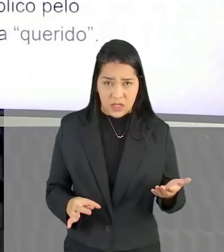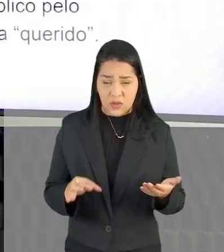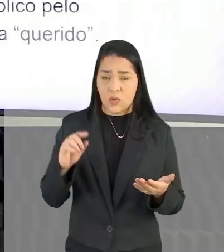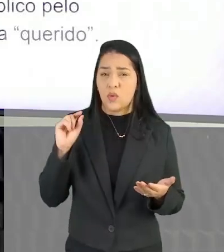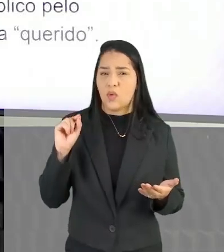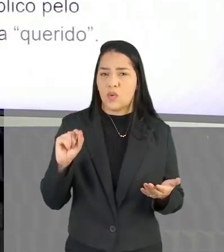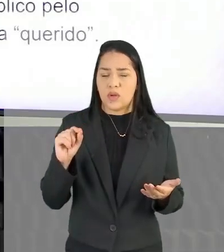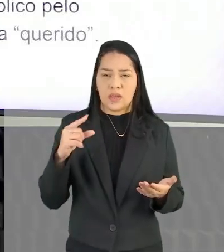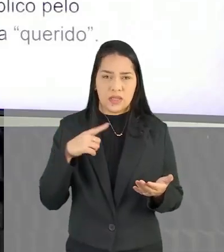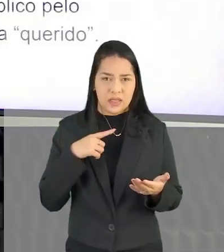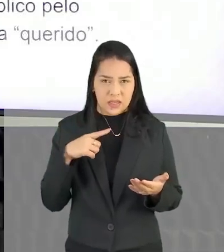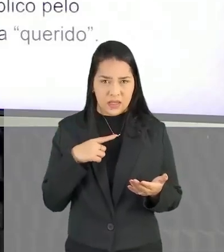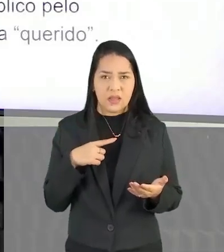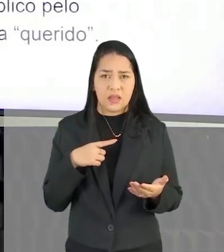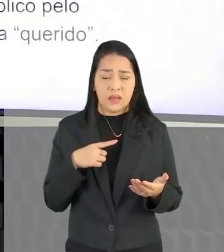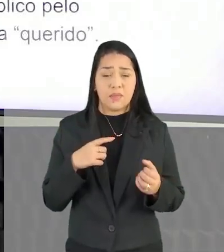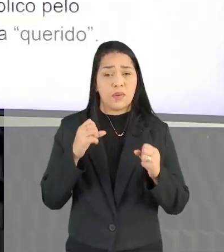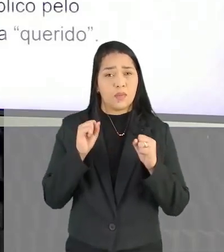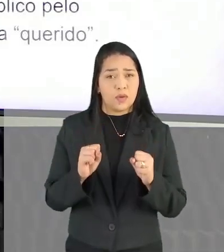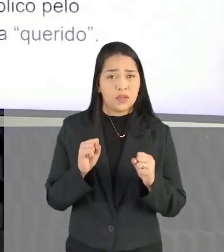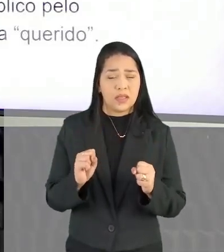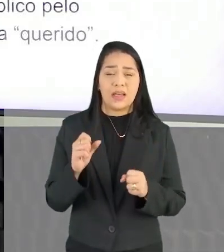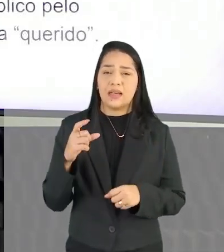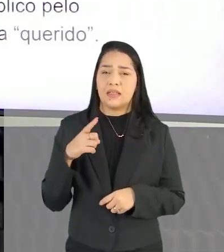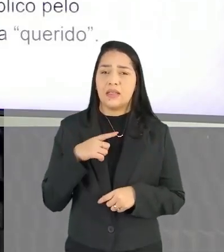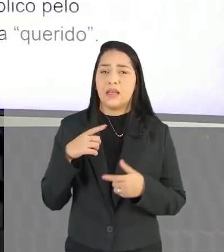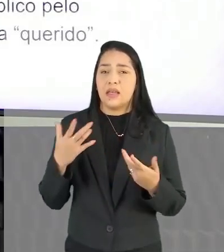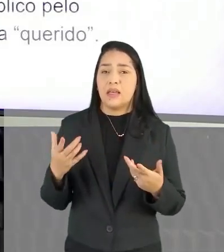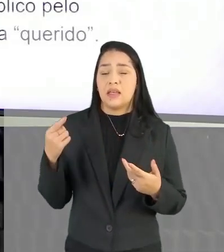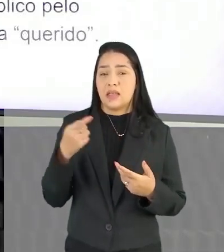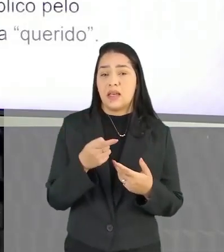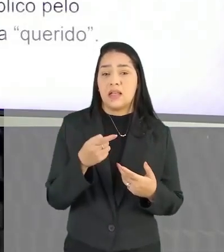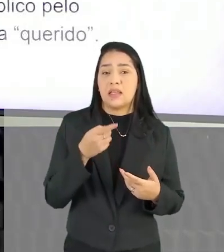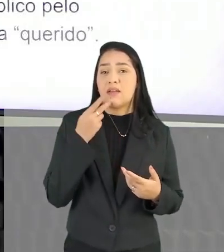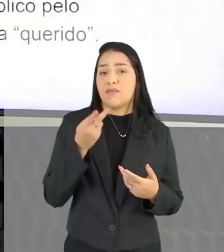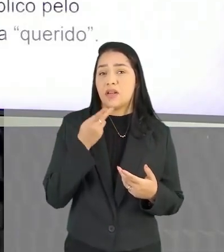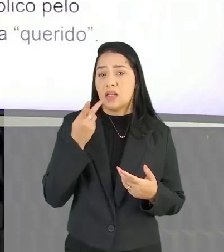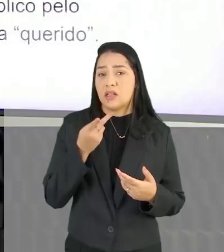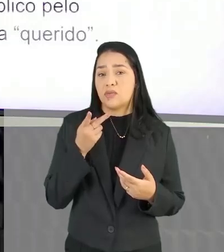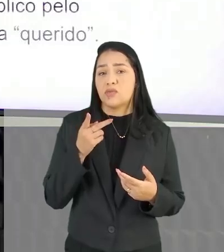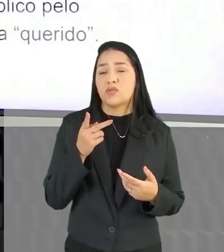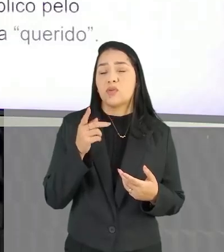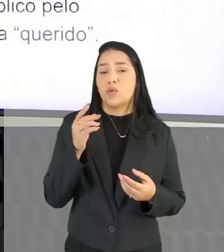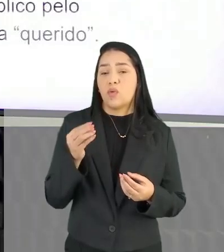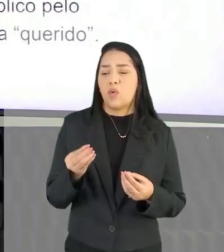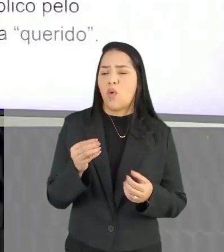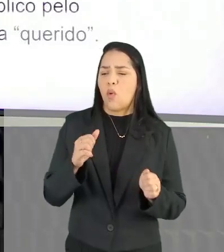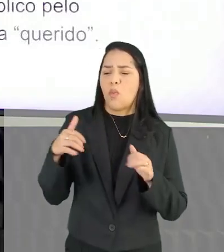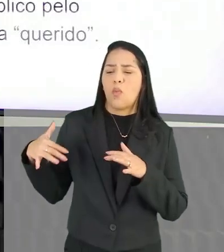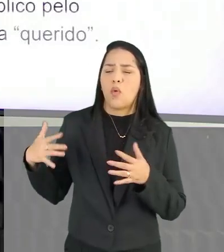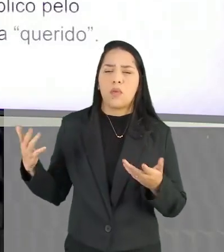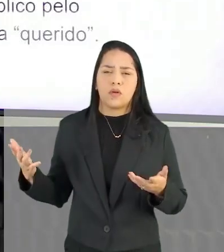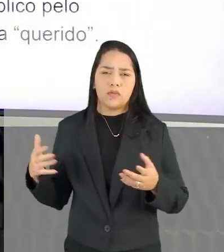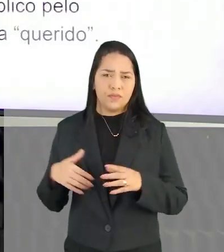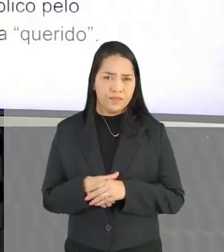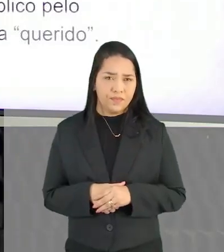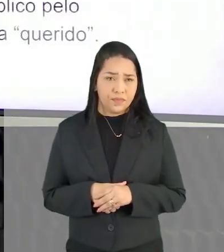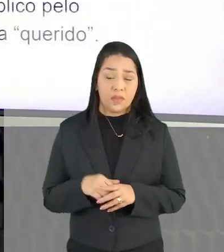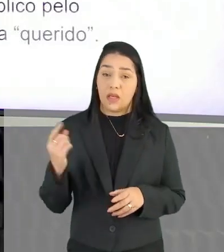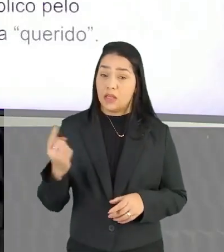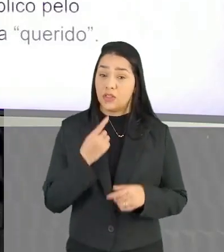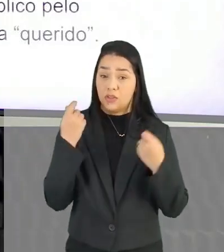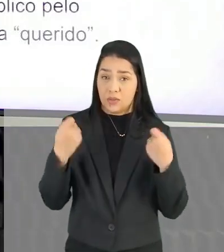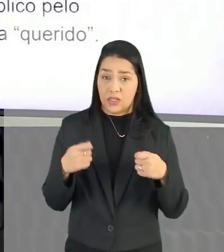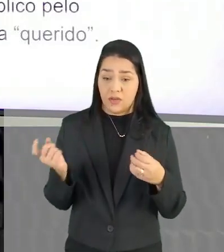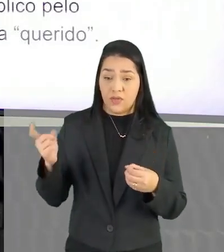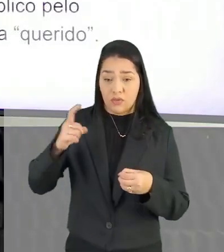sendo recorrido pelo autor para poder garantir o que o enunciado está chamando de interlocução com o público. E aí a gente precisa